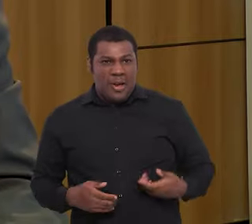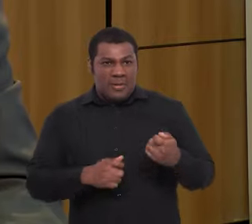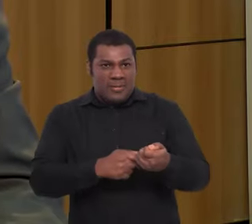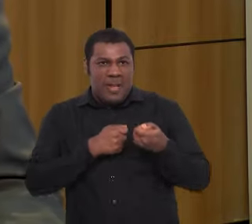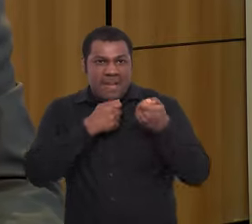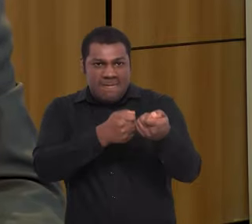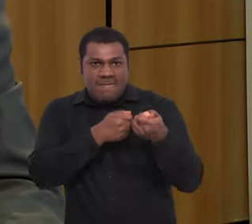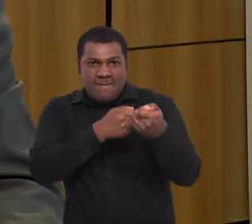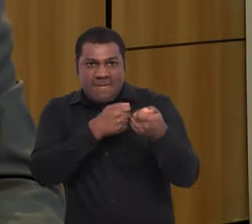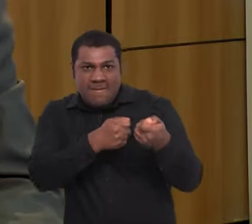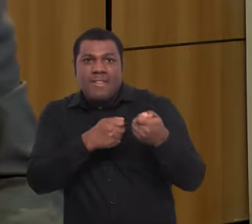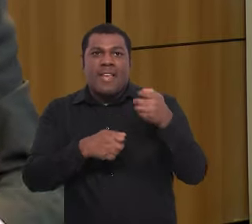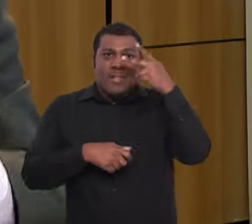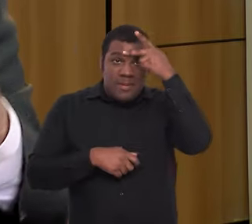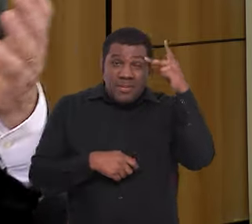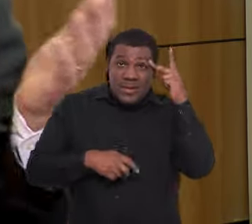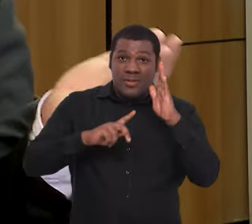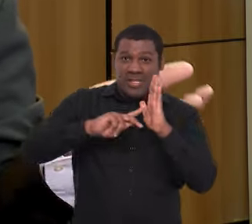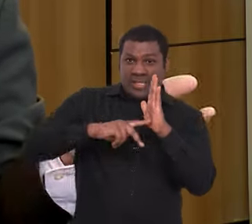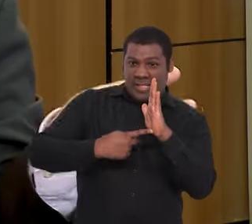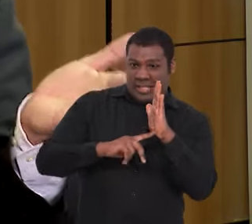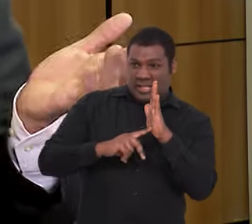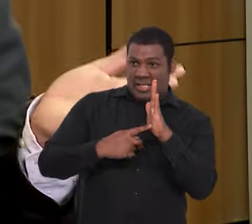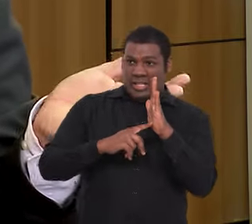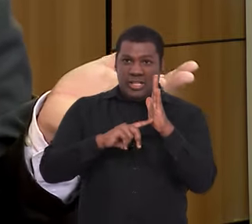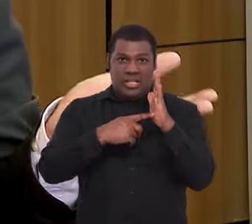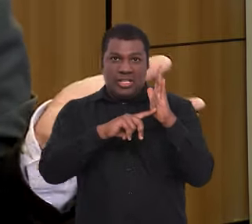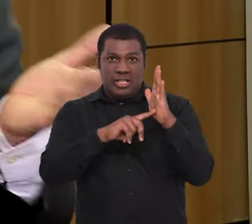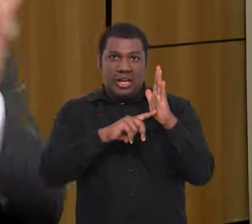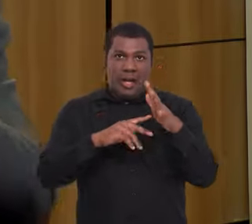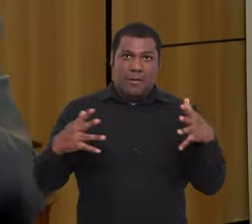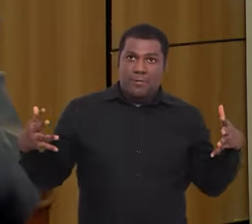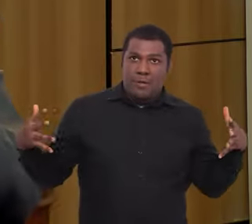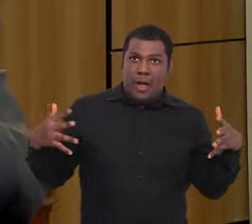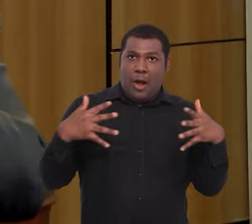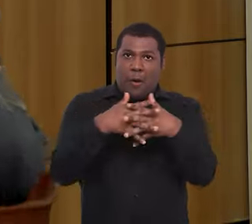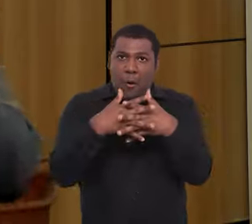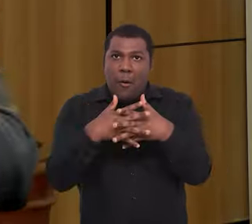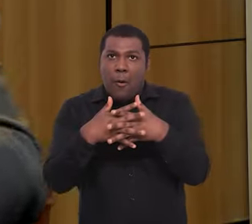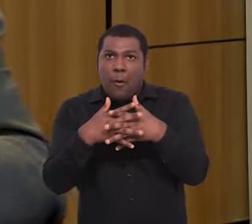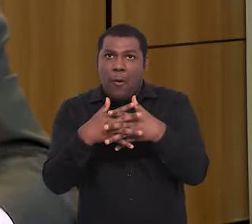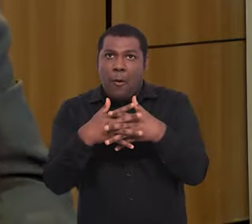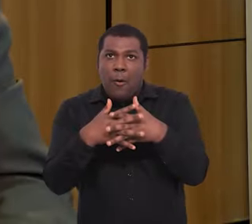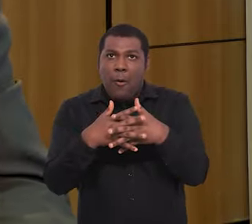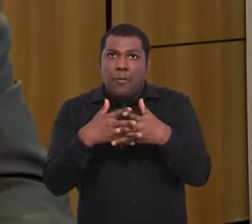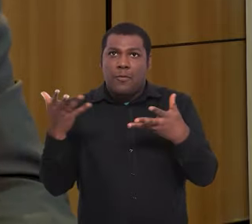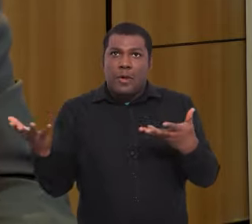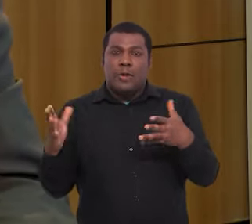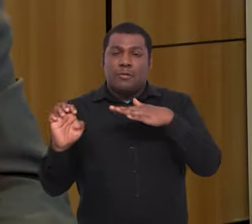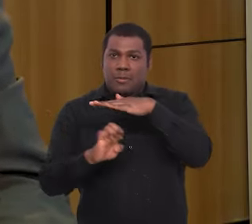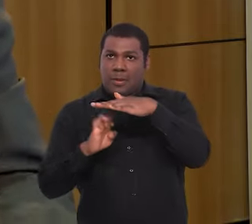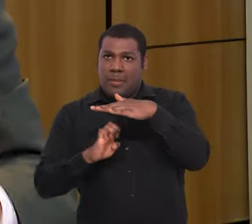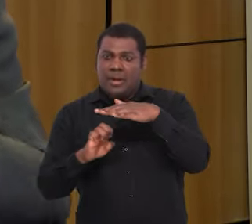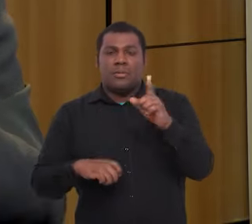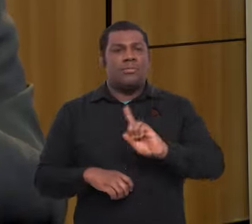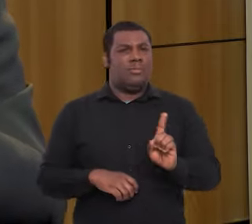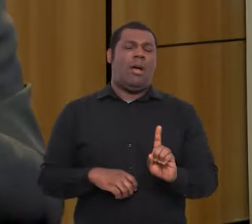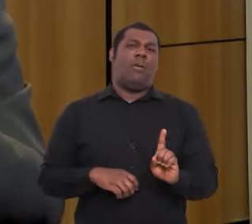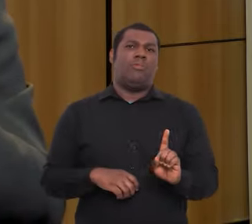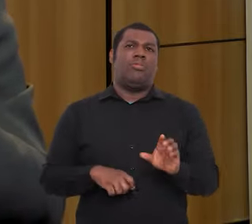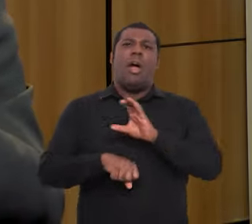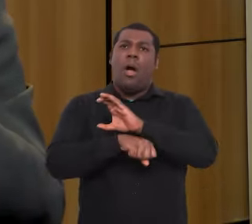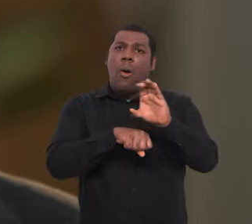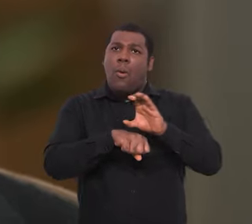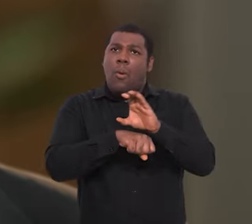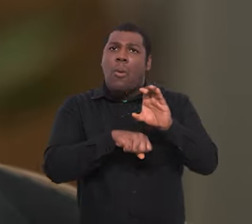mentira deslavada a Constituição Federal garante liberdade a você o que está